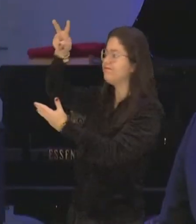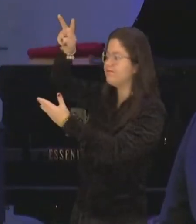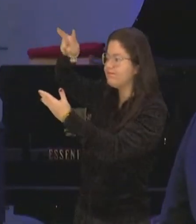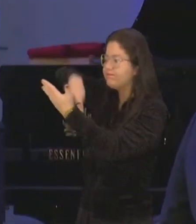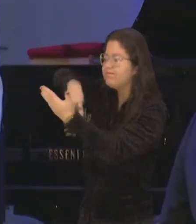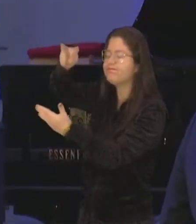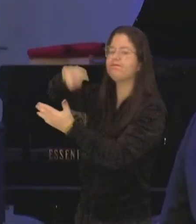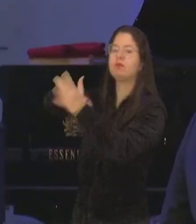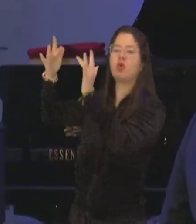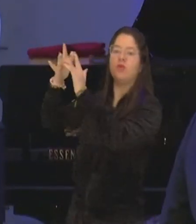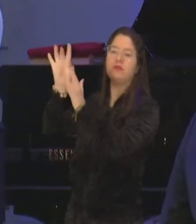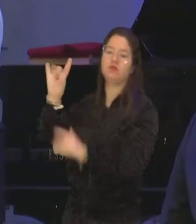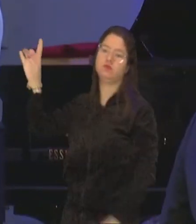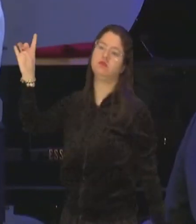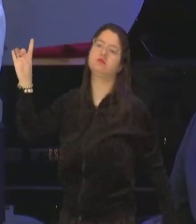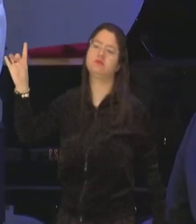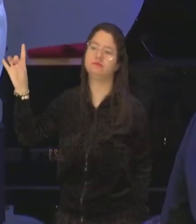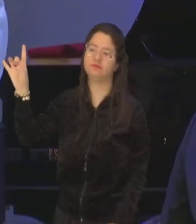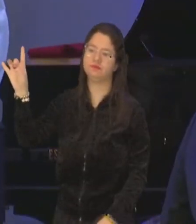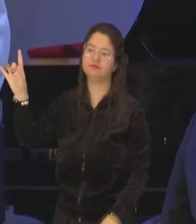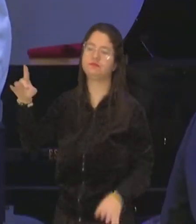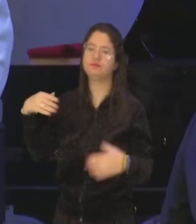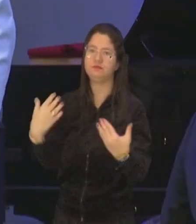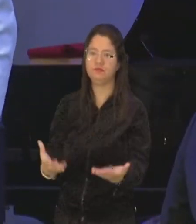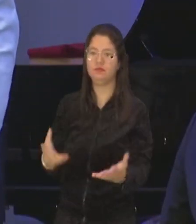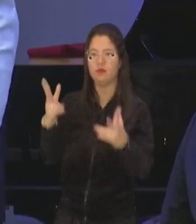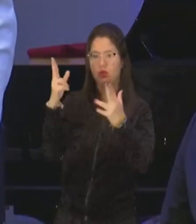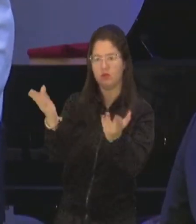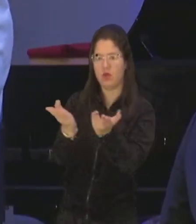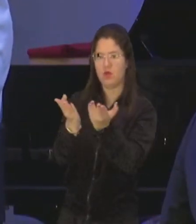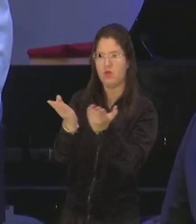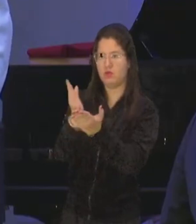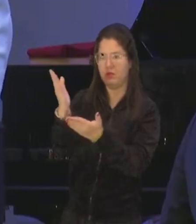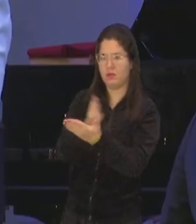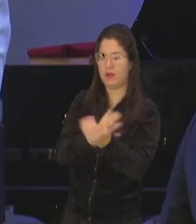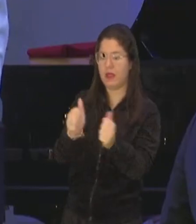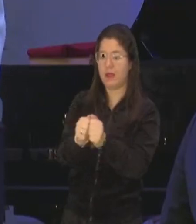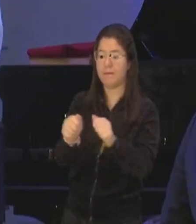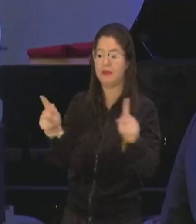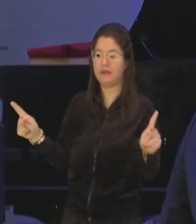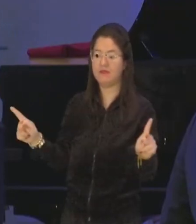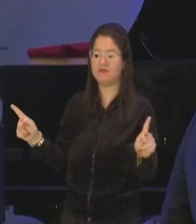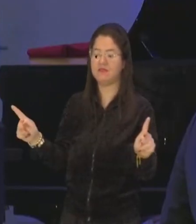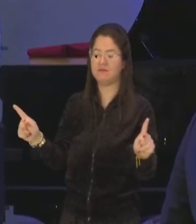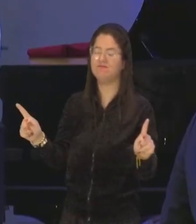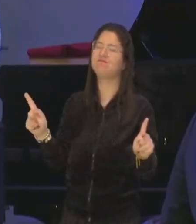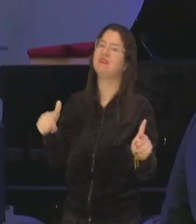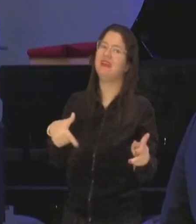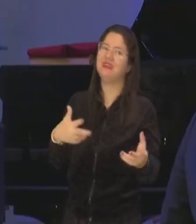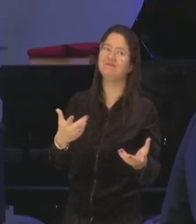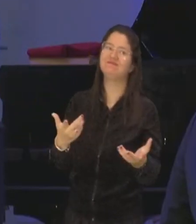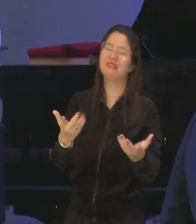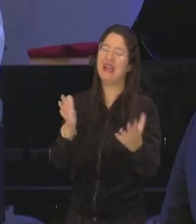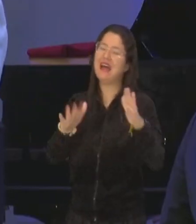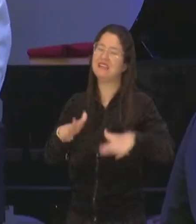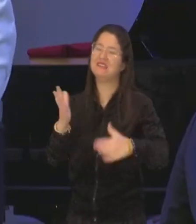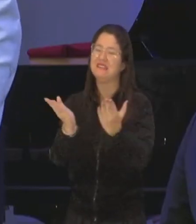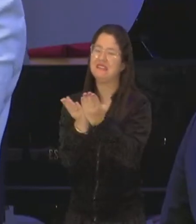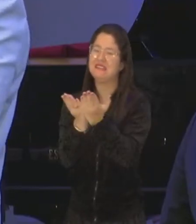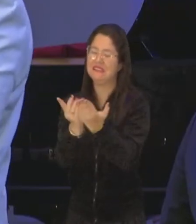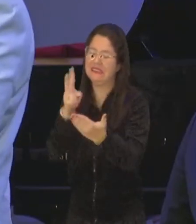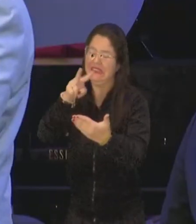e que muitas vezes, conforme diz o livro do Apocalipse, é amarga, mas é o remédio do